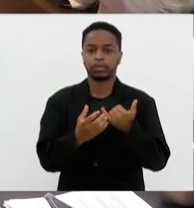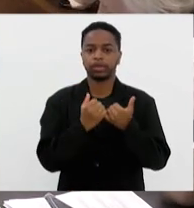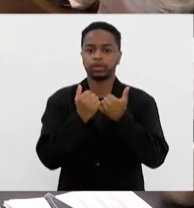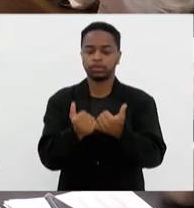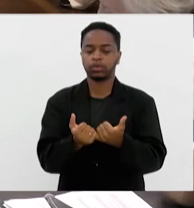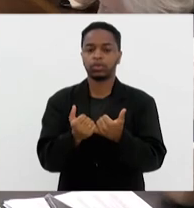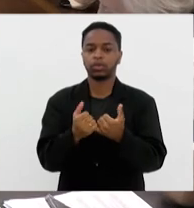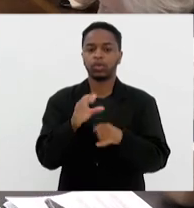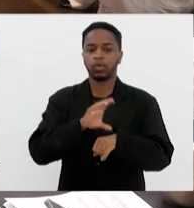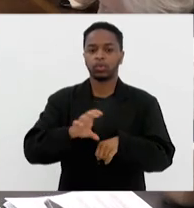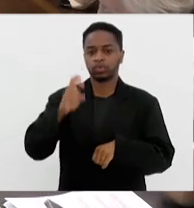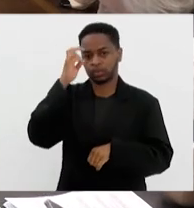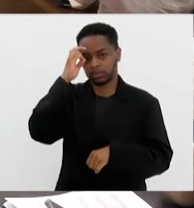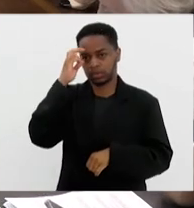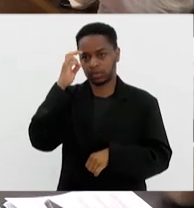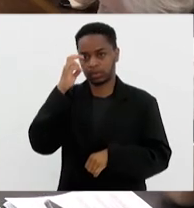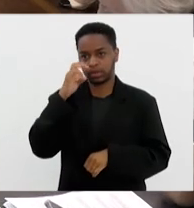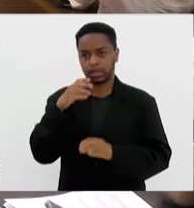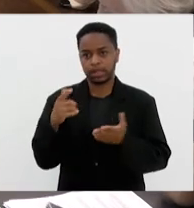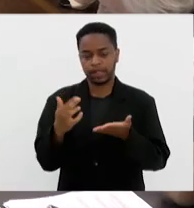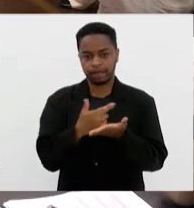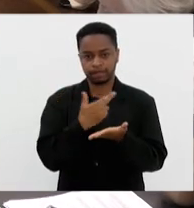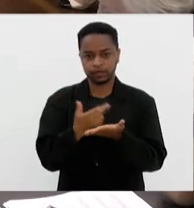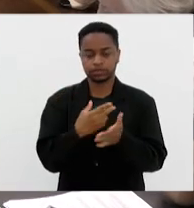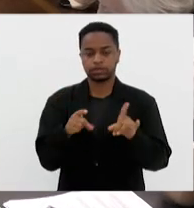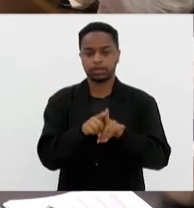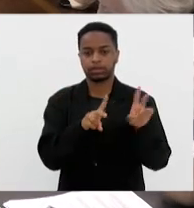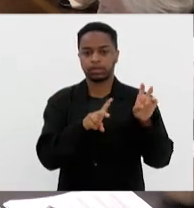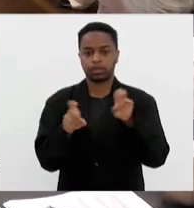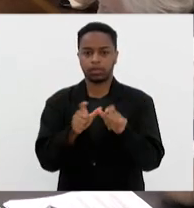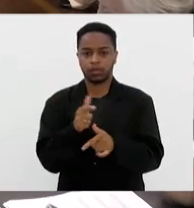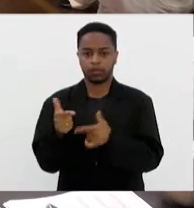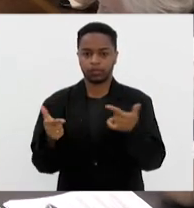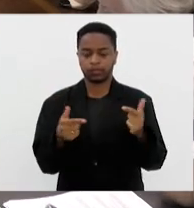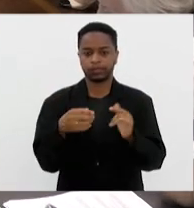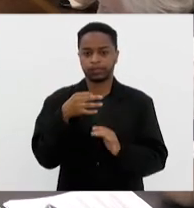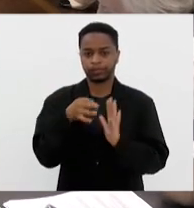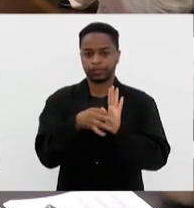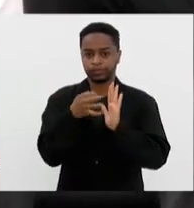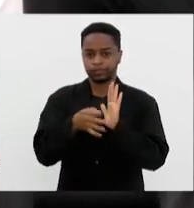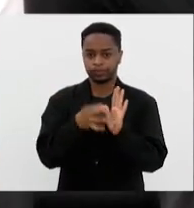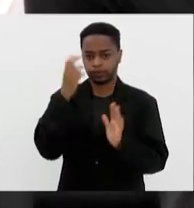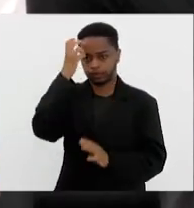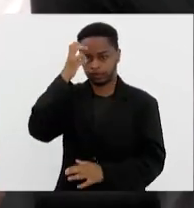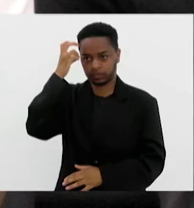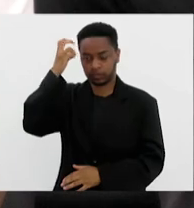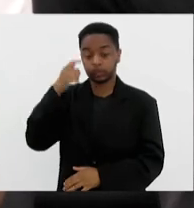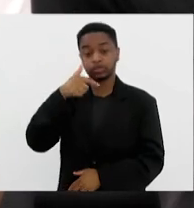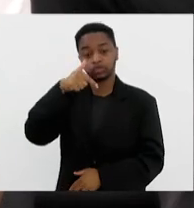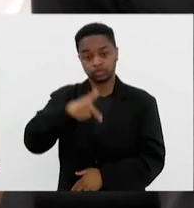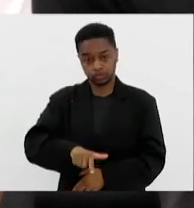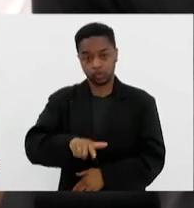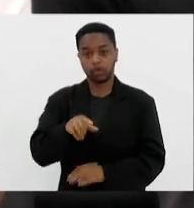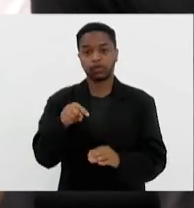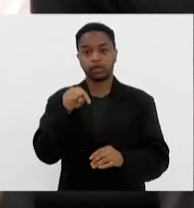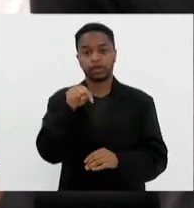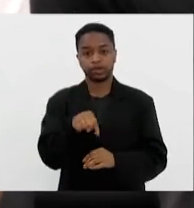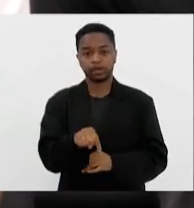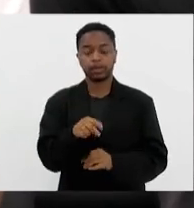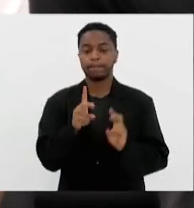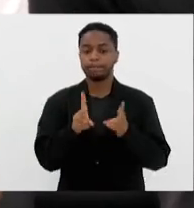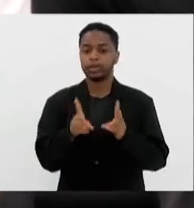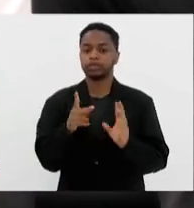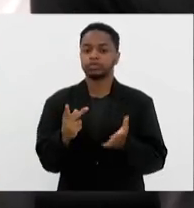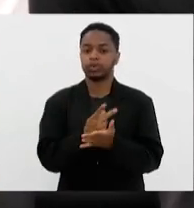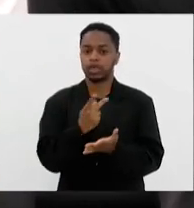de Janeiro, a revista Zirigdu, nota 10, e da outras providências. Para aparecer, deputada Verônica Lima. Aqui, de novo, foi reproduzido o mesmo